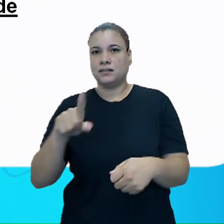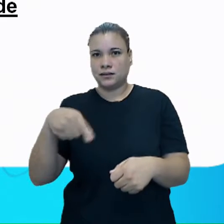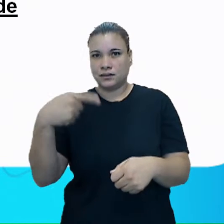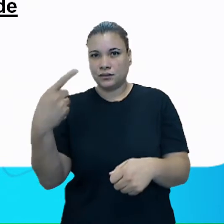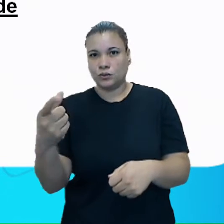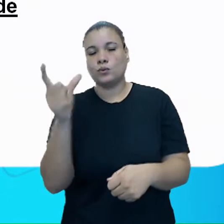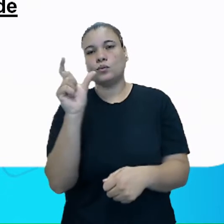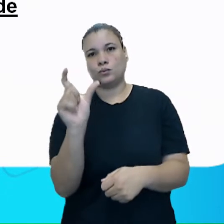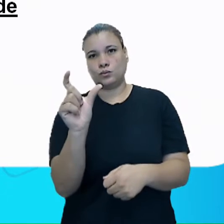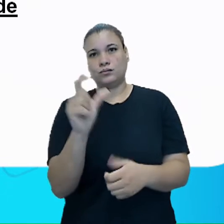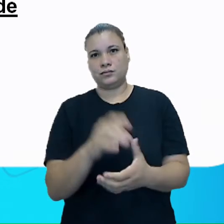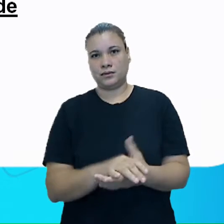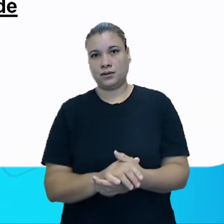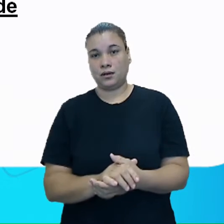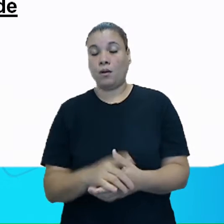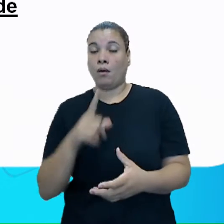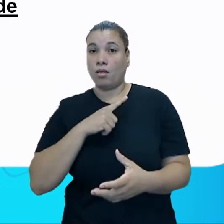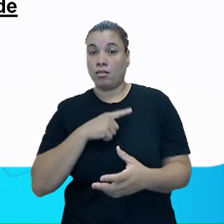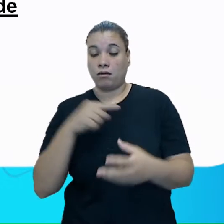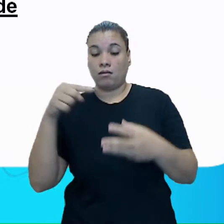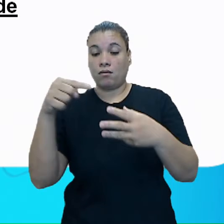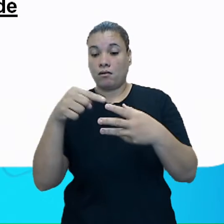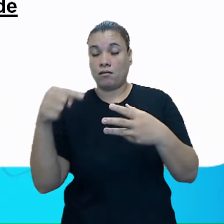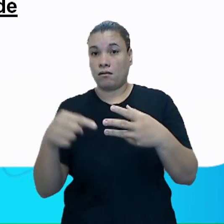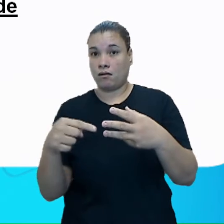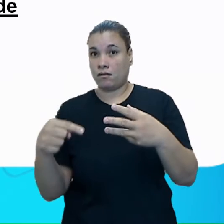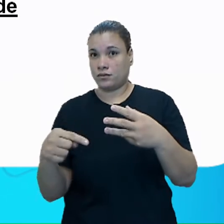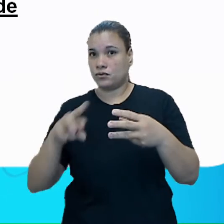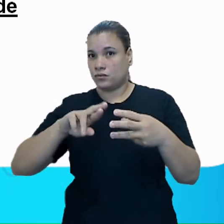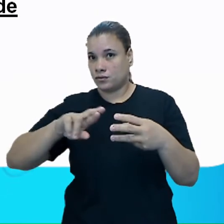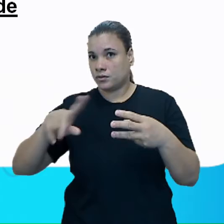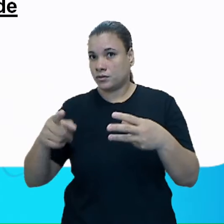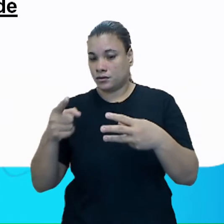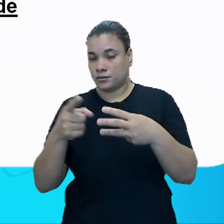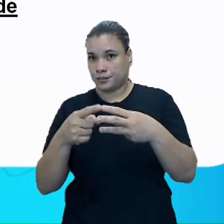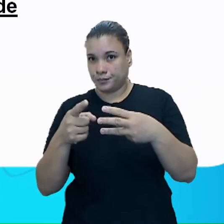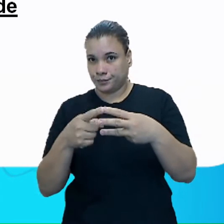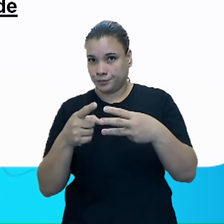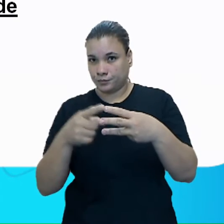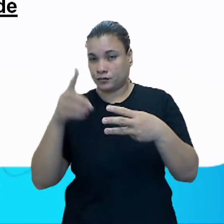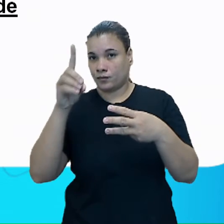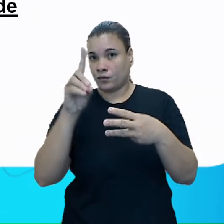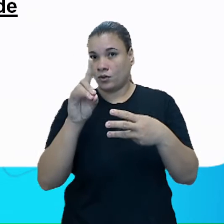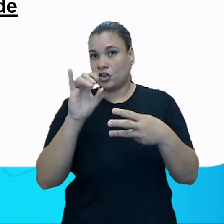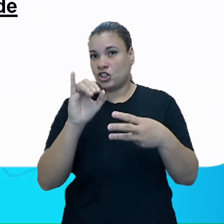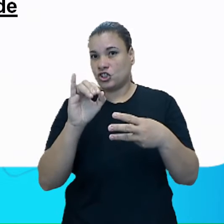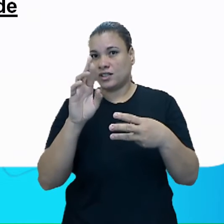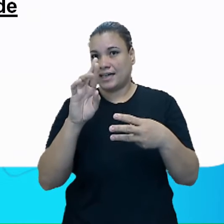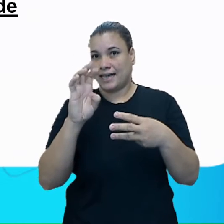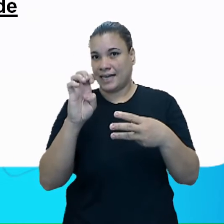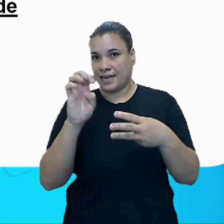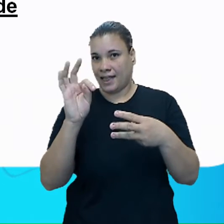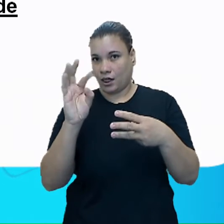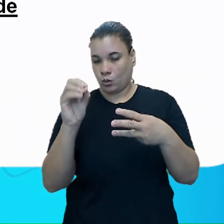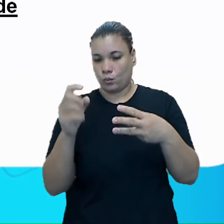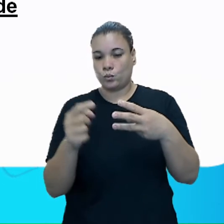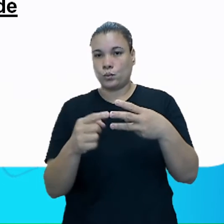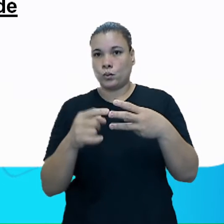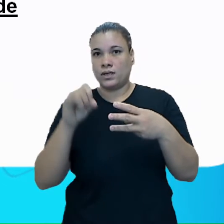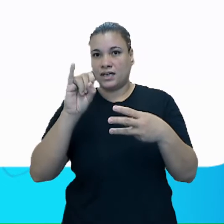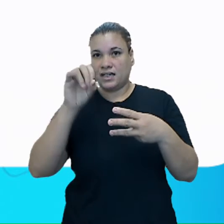transitivo direto, transitivo indireto e transitivo direto e indireto.